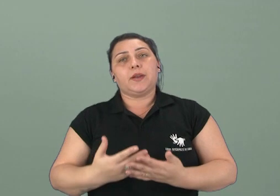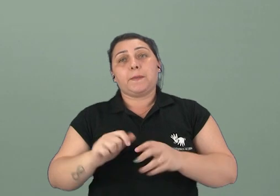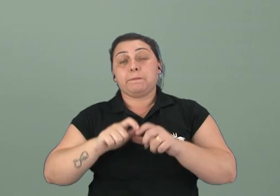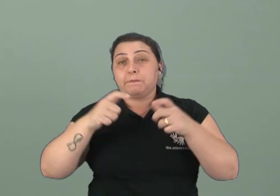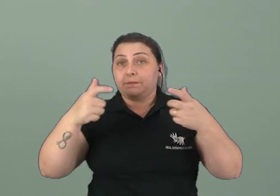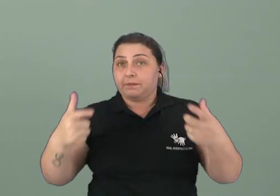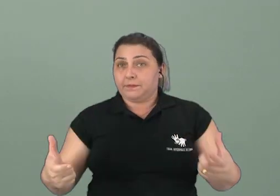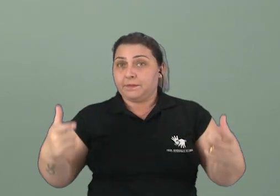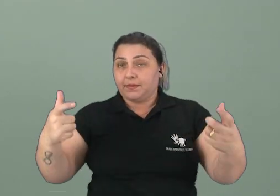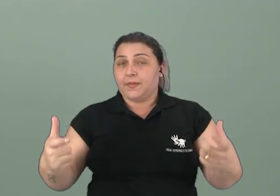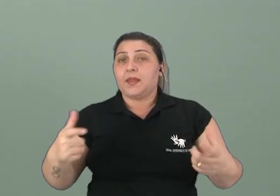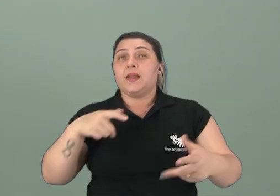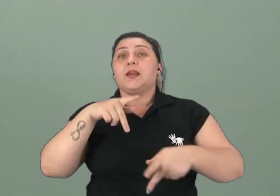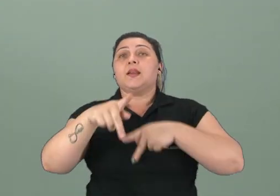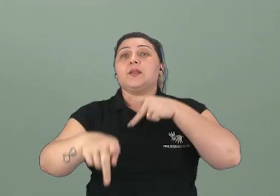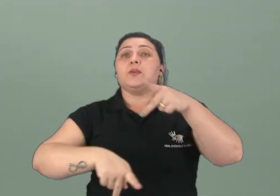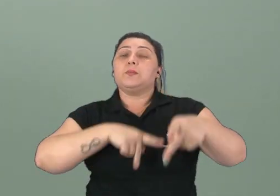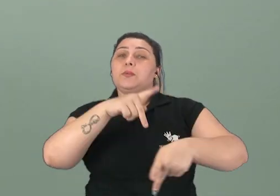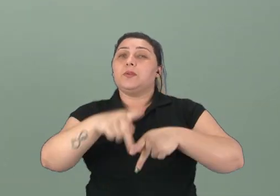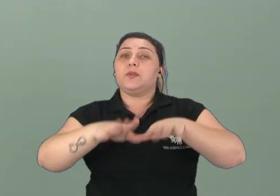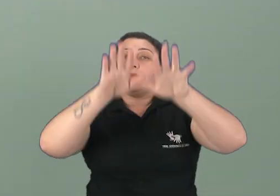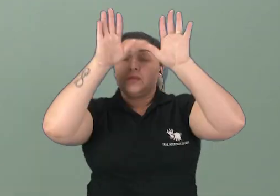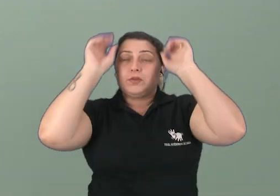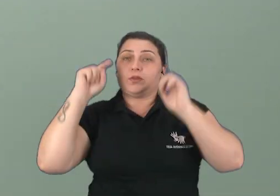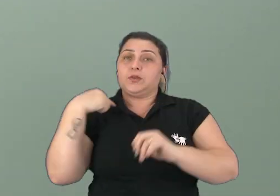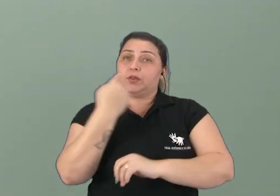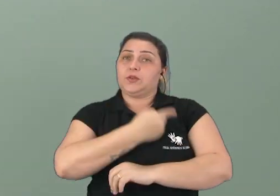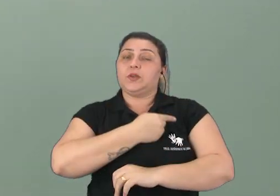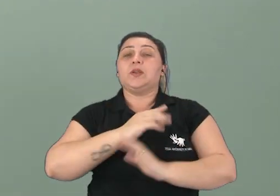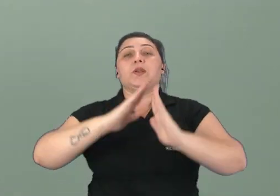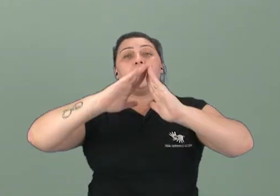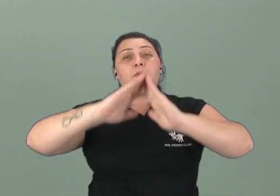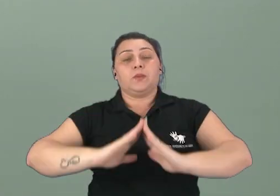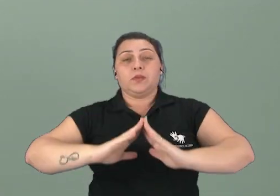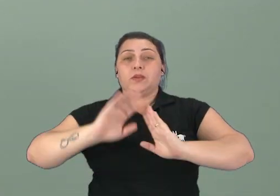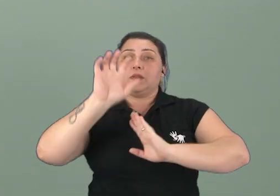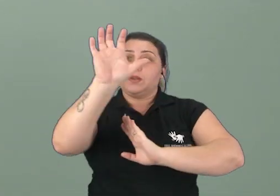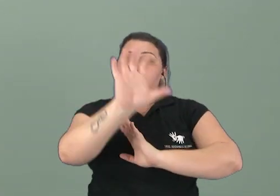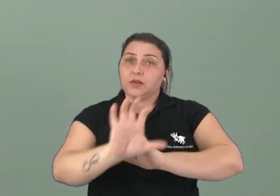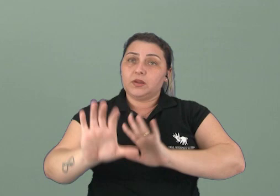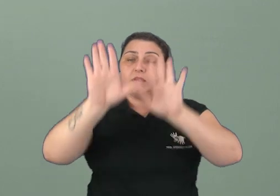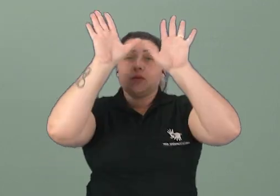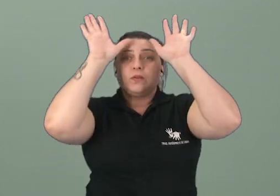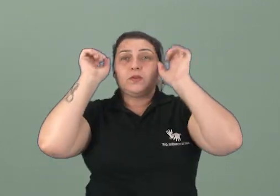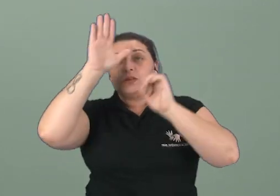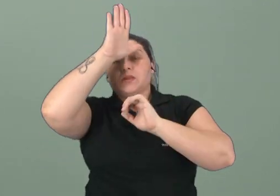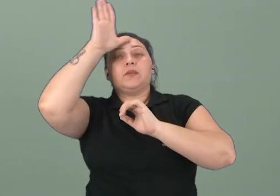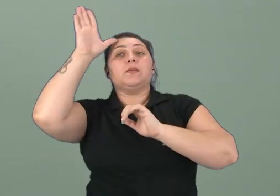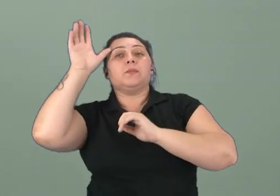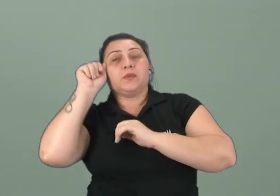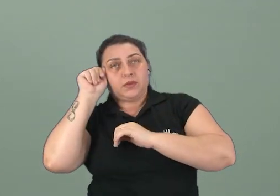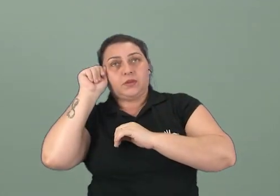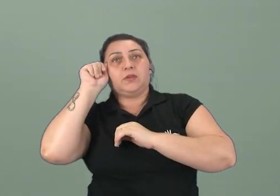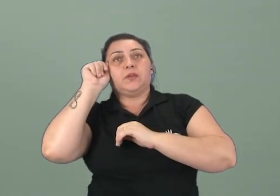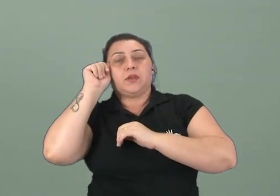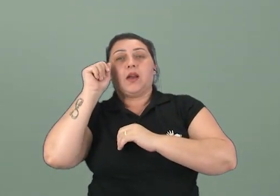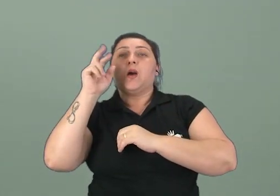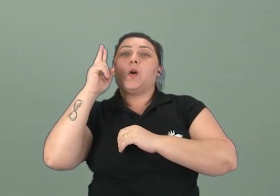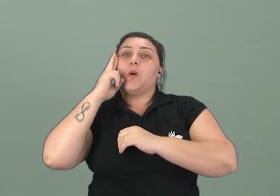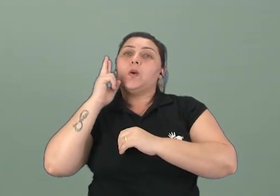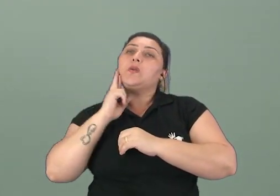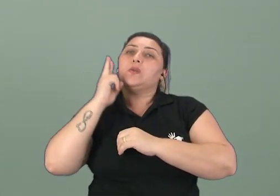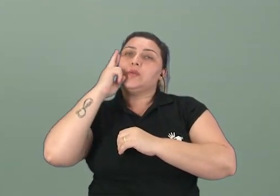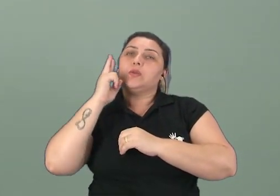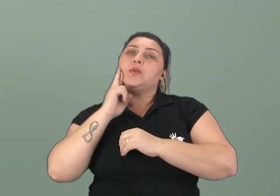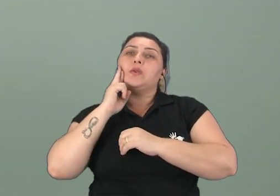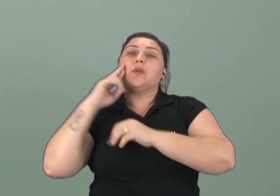maioria do povo acreano, a maioria de nós que moramos na região do Acre, Amazonas, né, Rondônia,